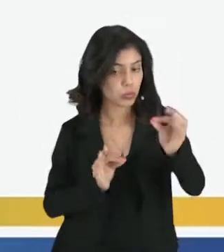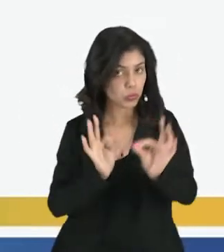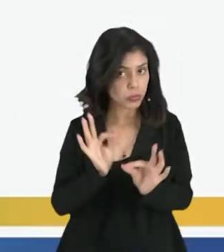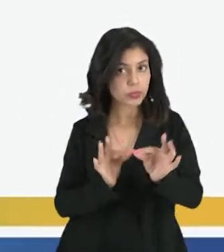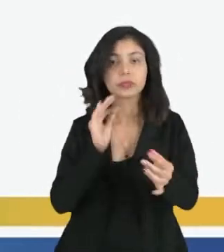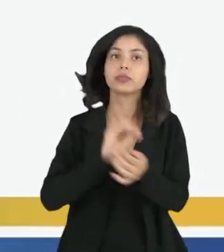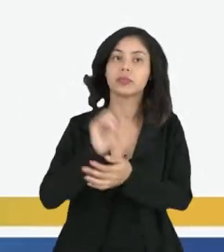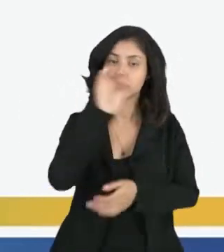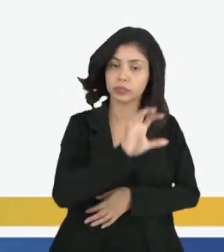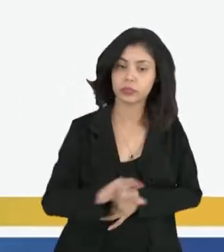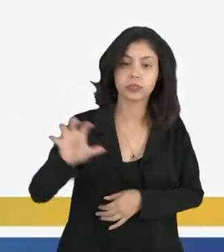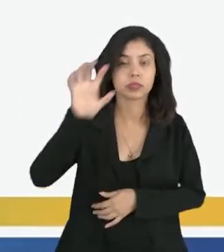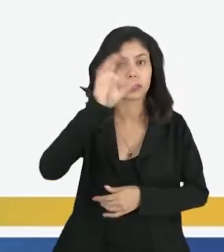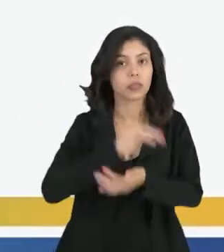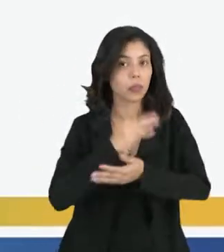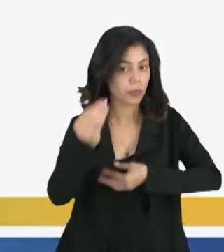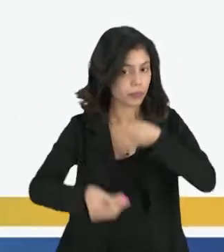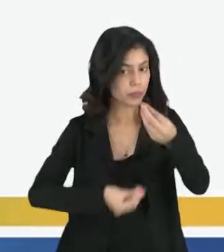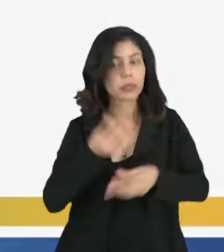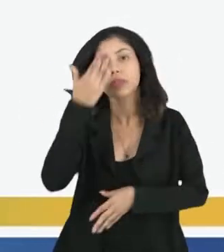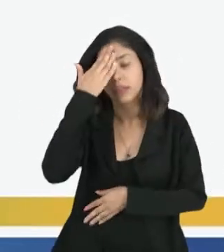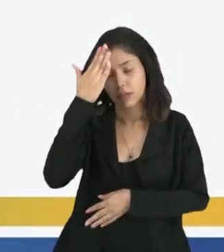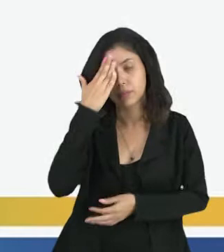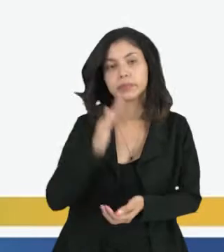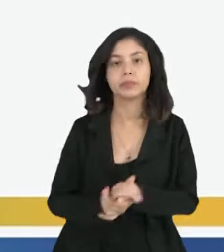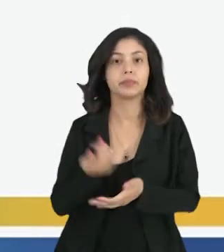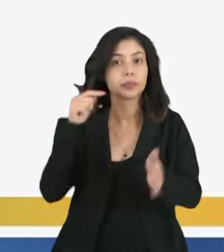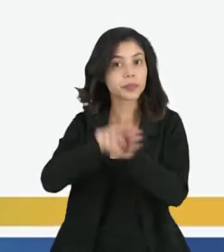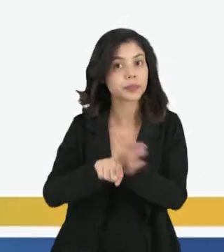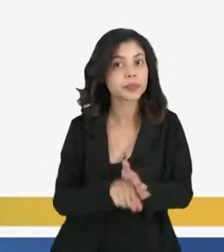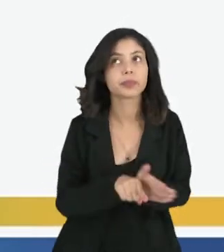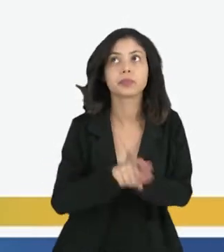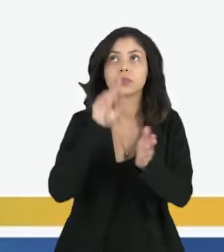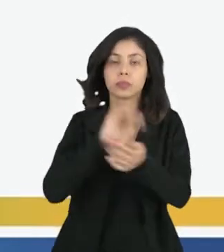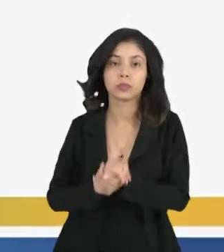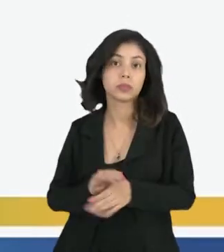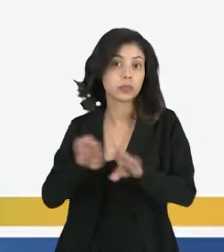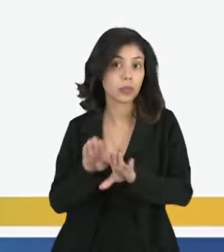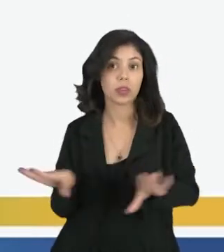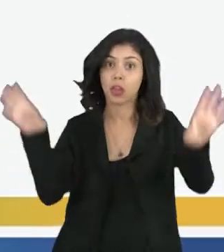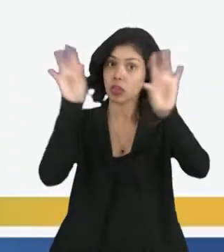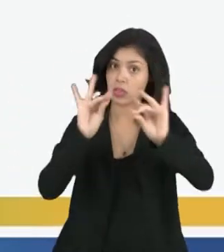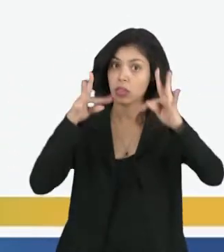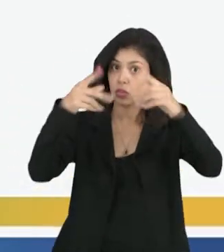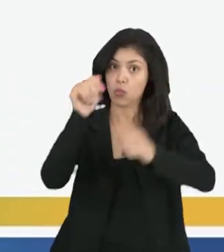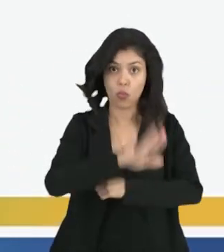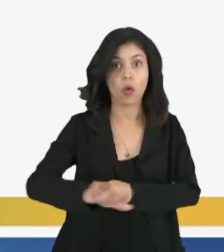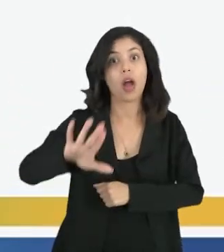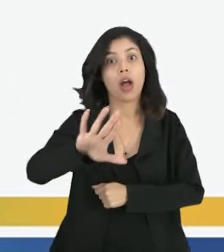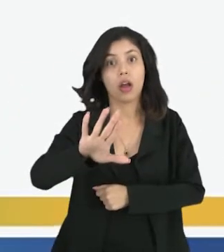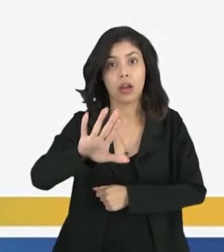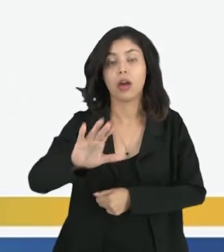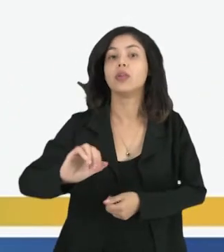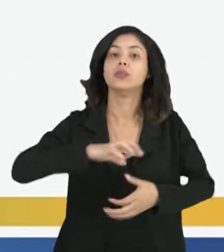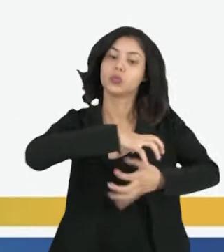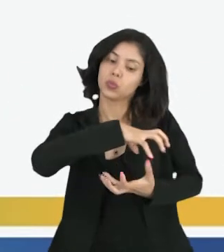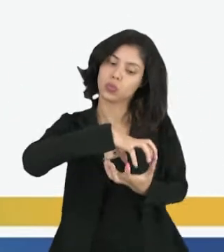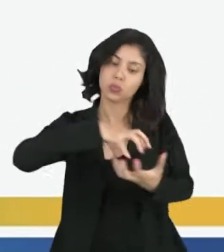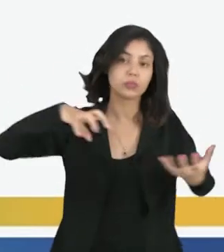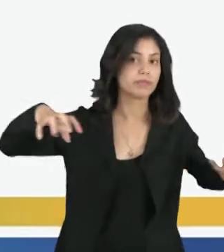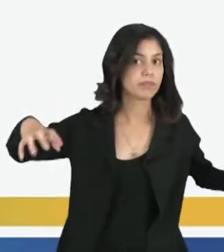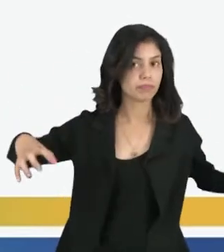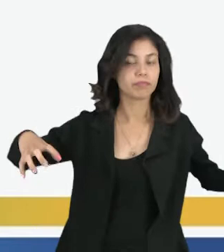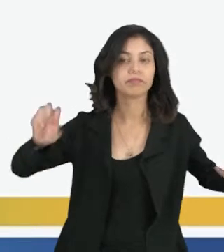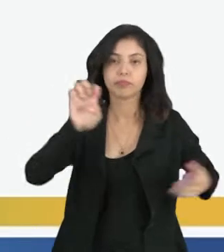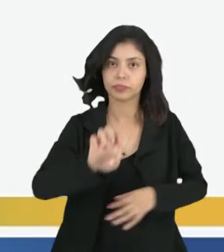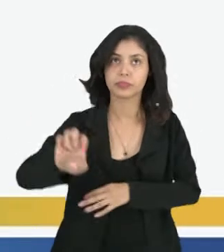de regionalização, como entender as questões dos ecossistemas que existem no continente europeu. Mas antes disso,